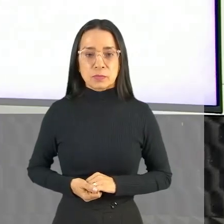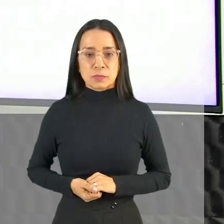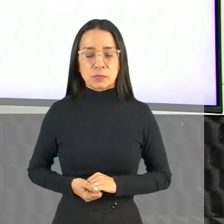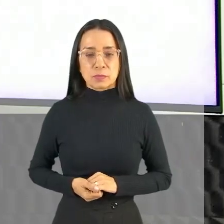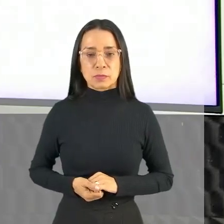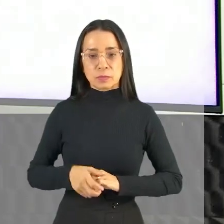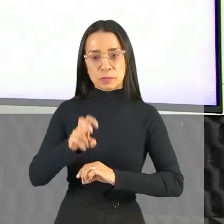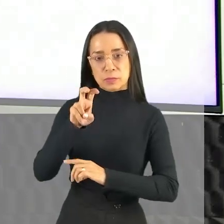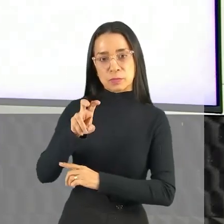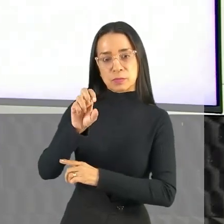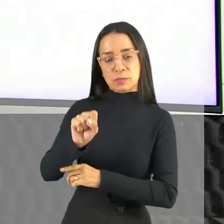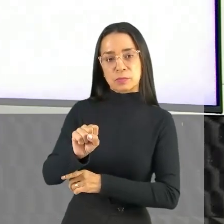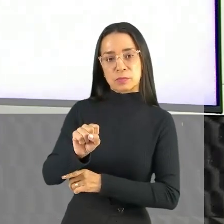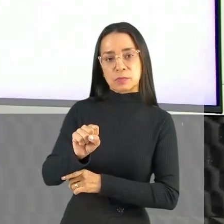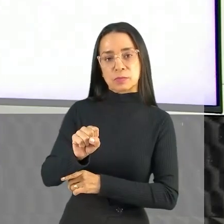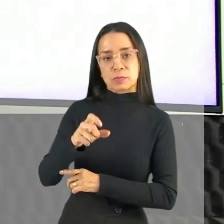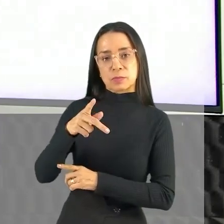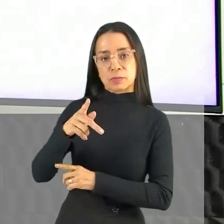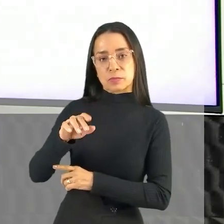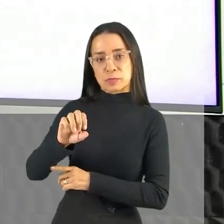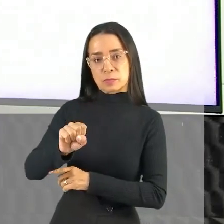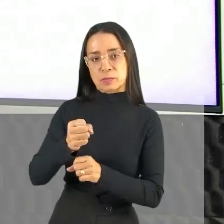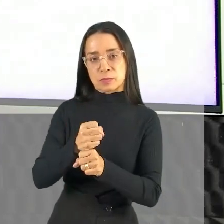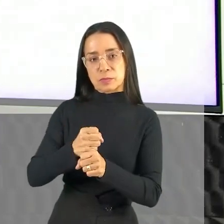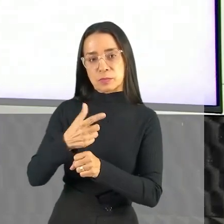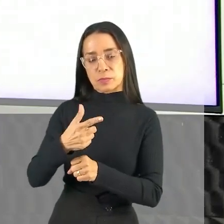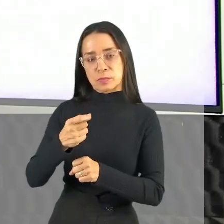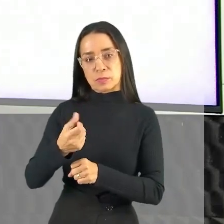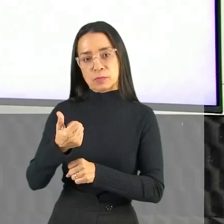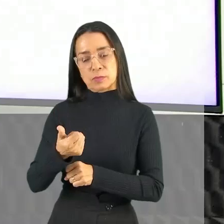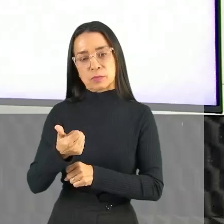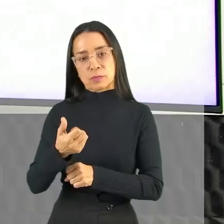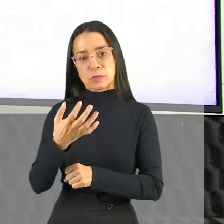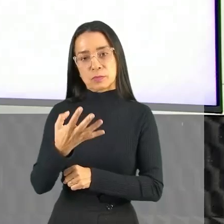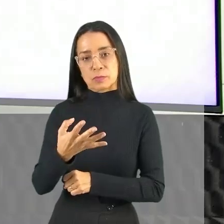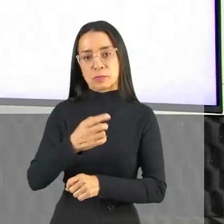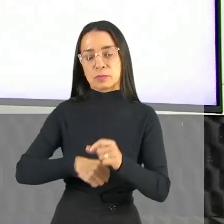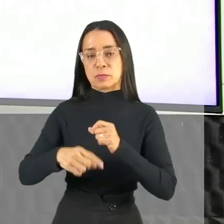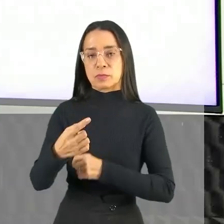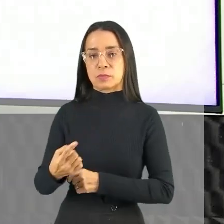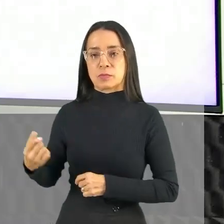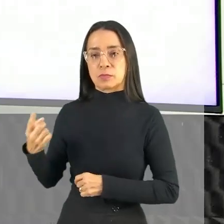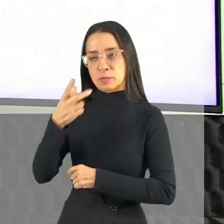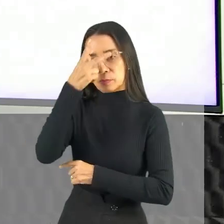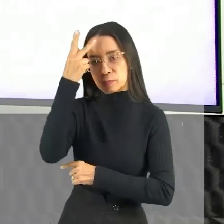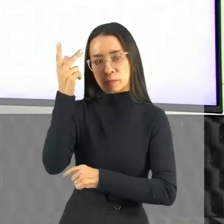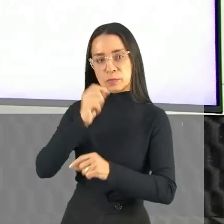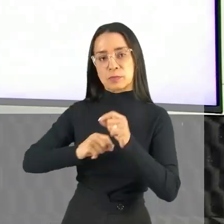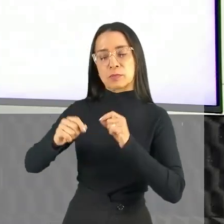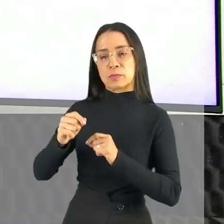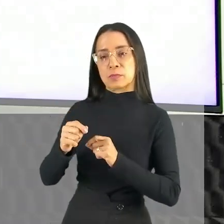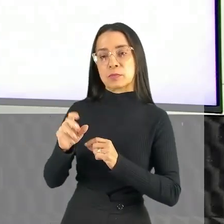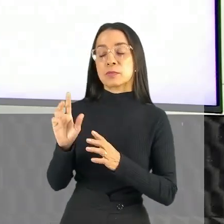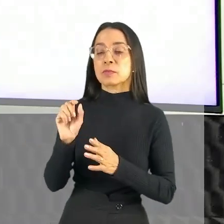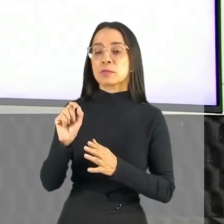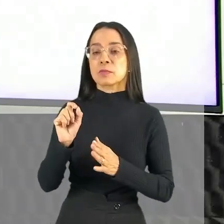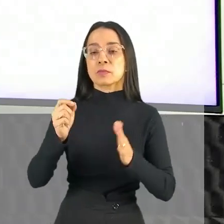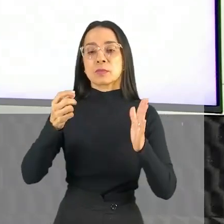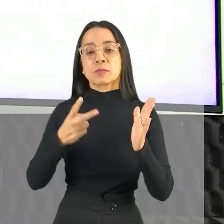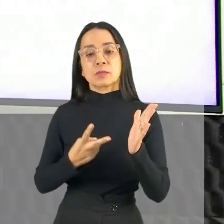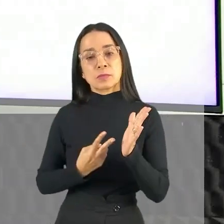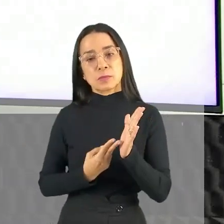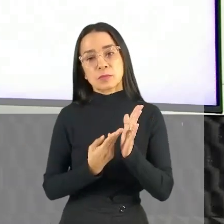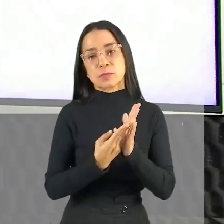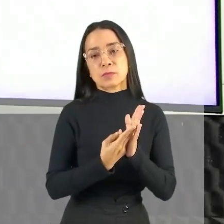Questão 58, PAS 2014. O indivíduo foi submetido a uma intervenção cirúrgica em que